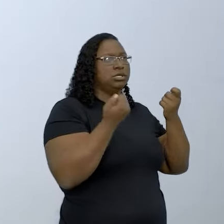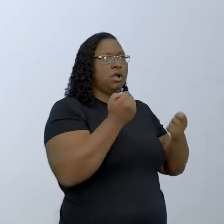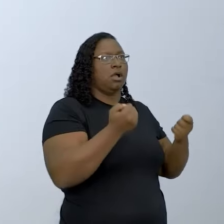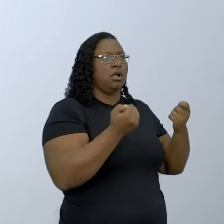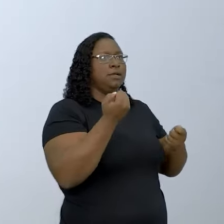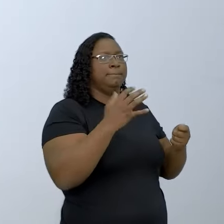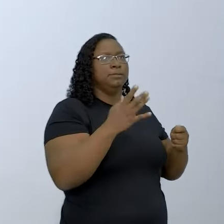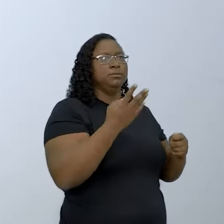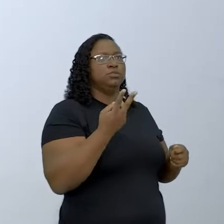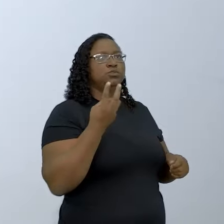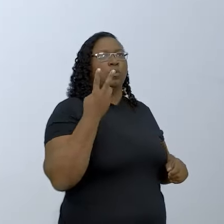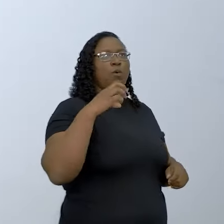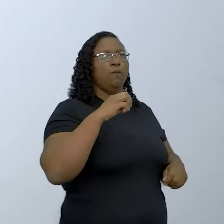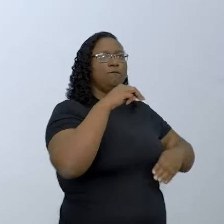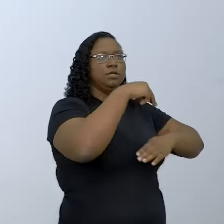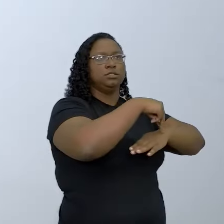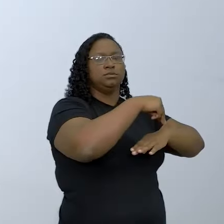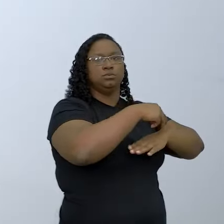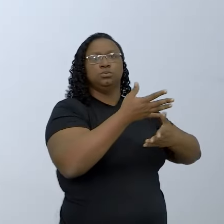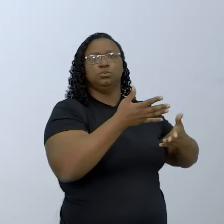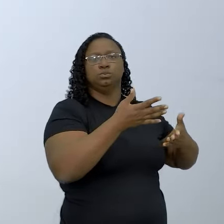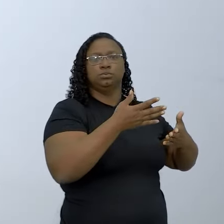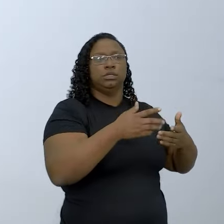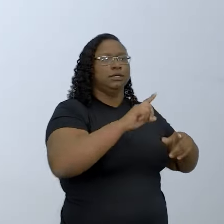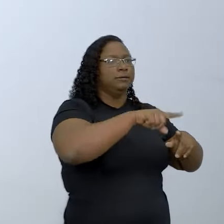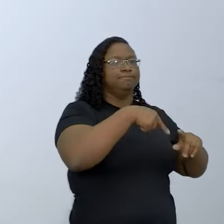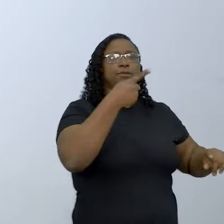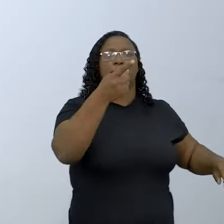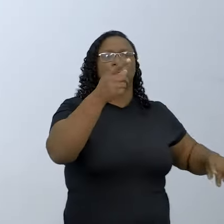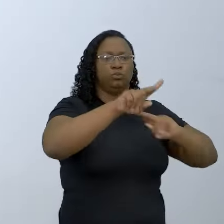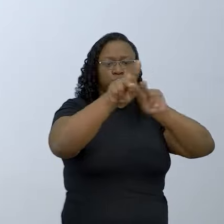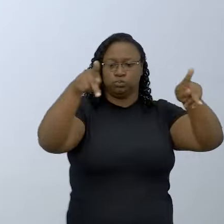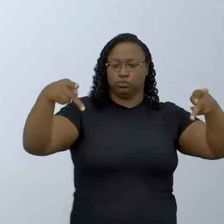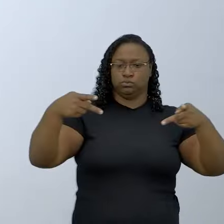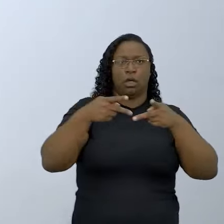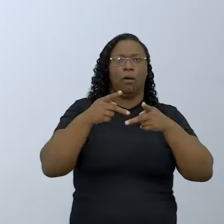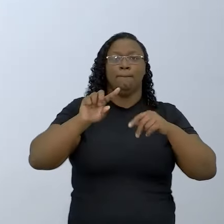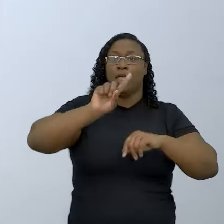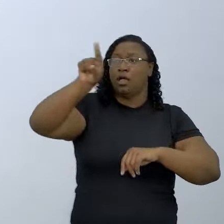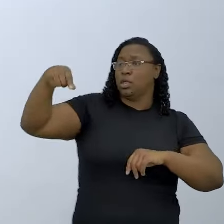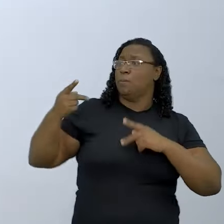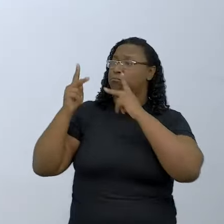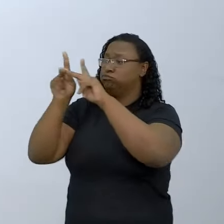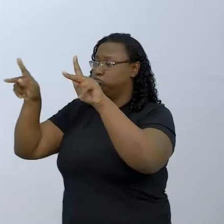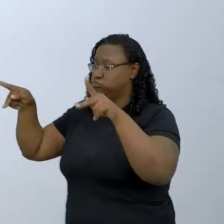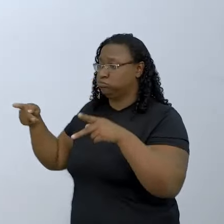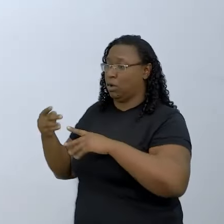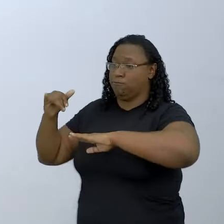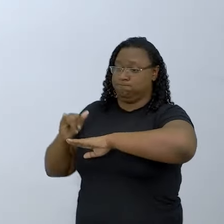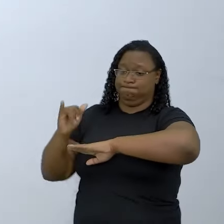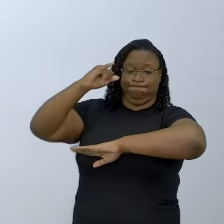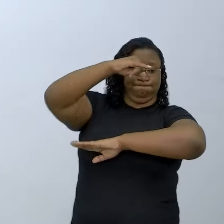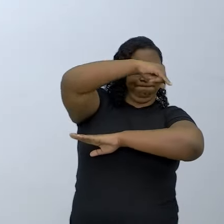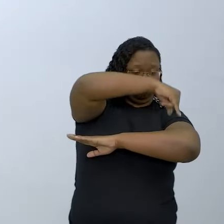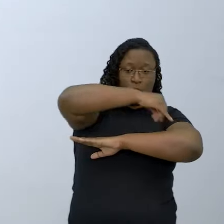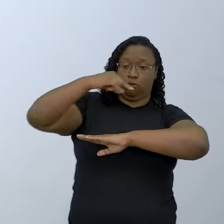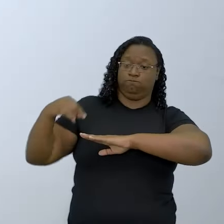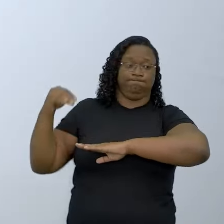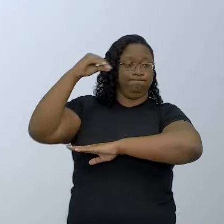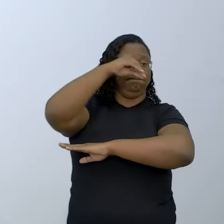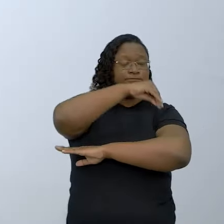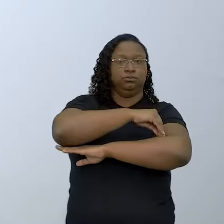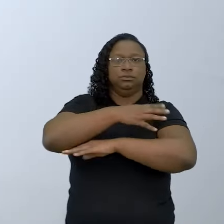Vila Olímpia, que um pouco mais pra frente você já tá no JK, que é perto do Iguatemi, e que se você cruzar a ponte, você tá no Cidade Jardim. E